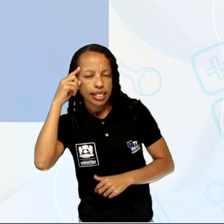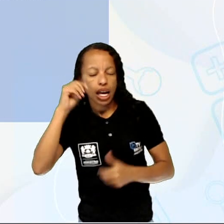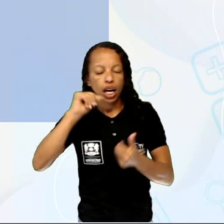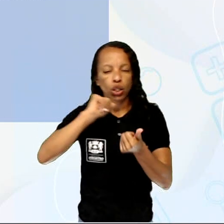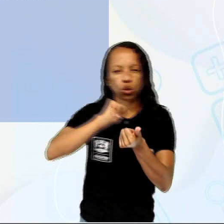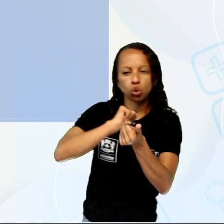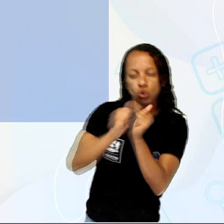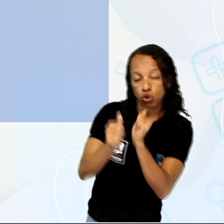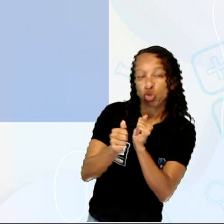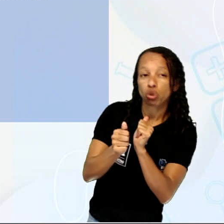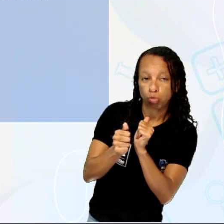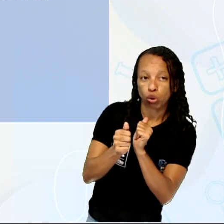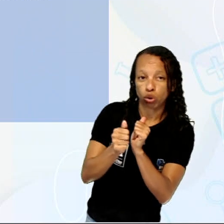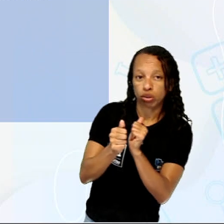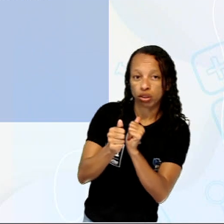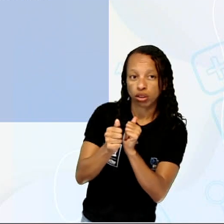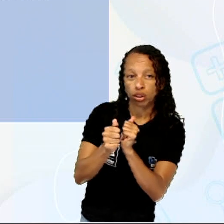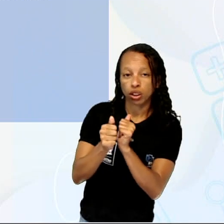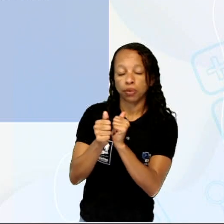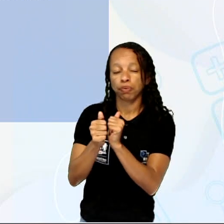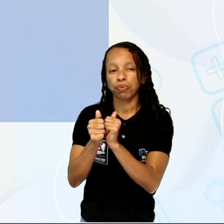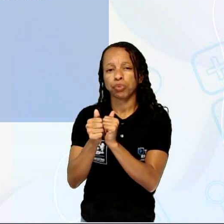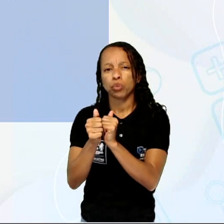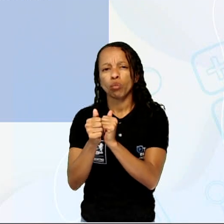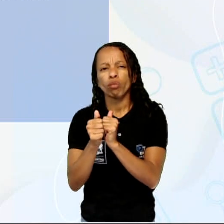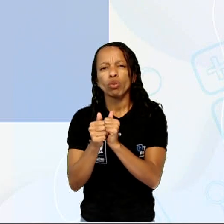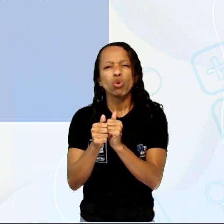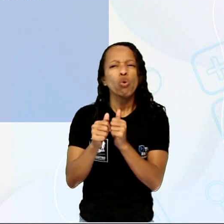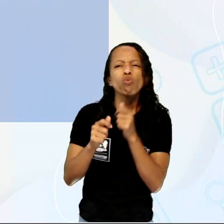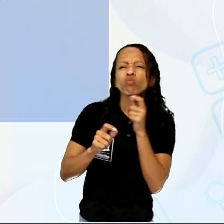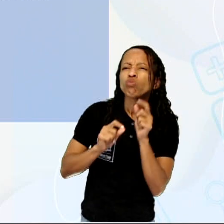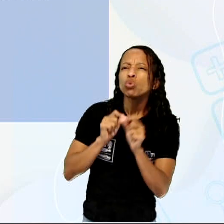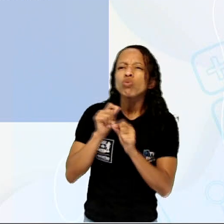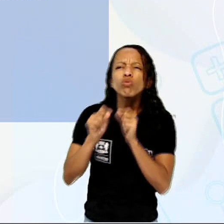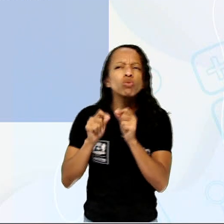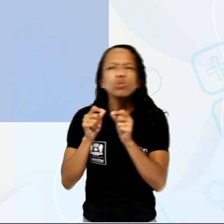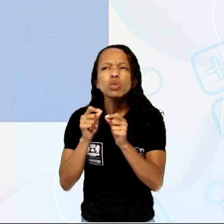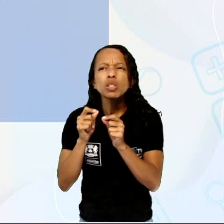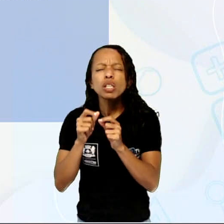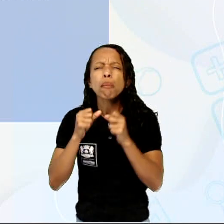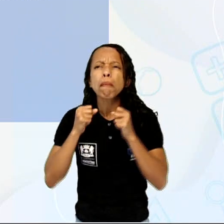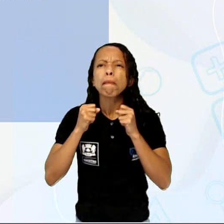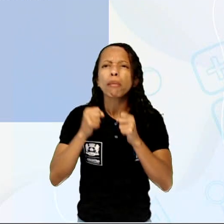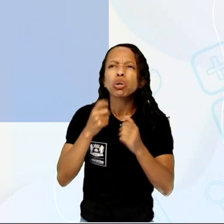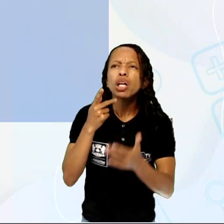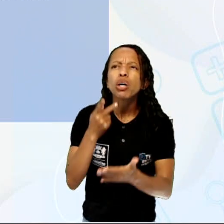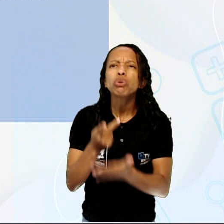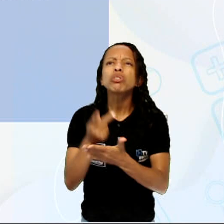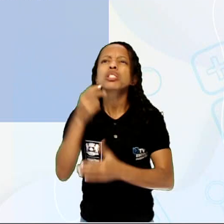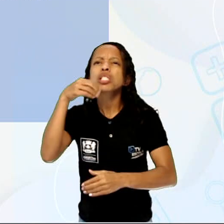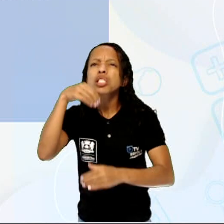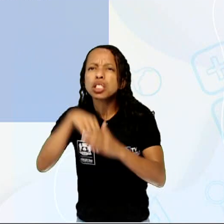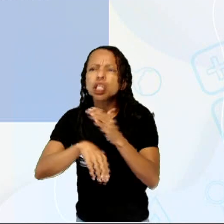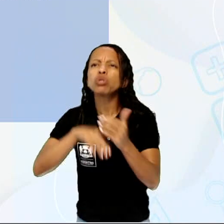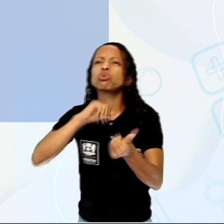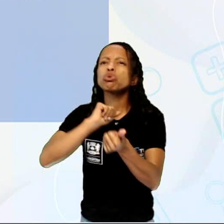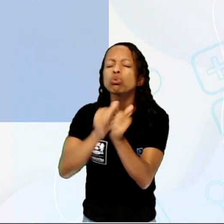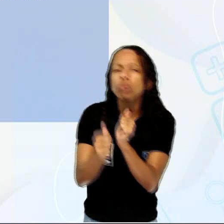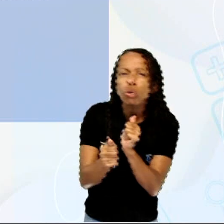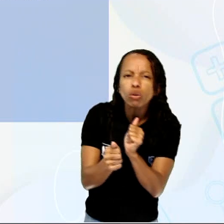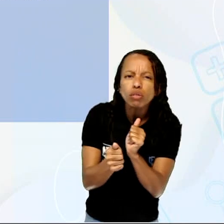mais esses tipos de choque, e vai pensar que lesões a gente pode ter dentro desse